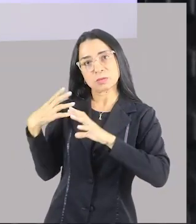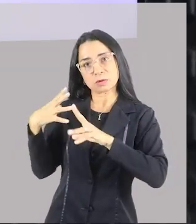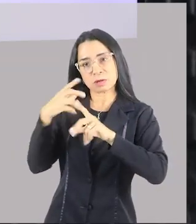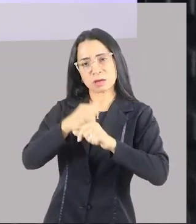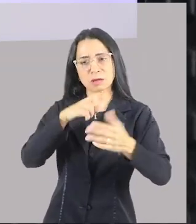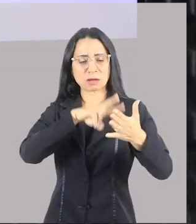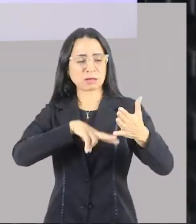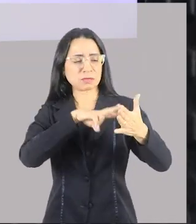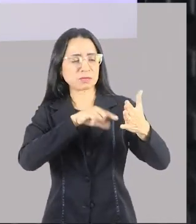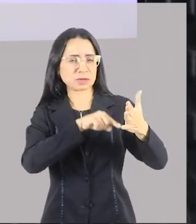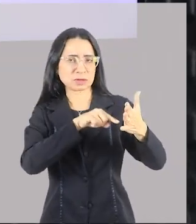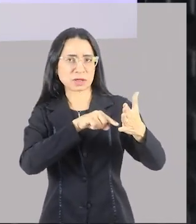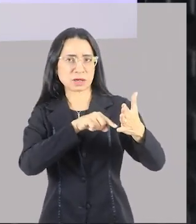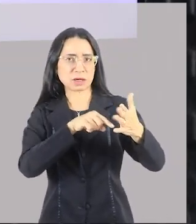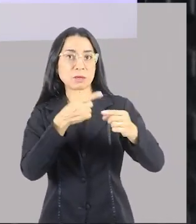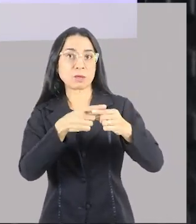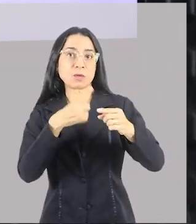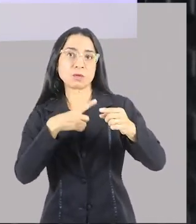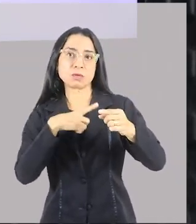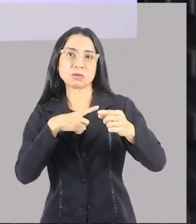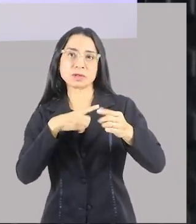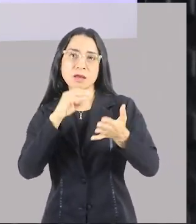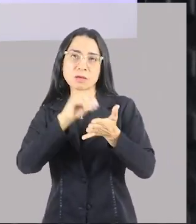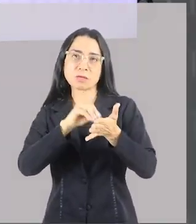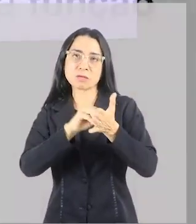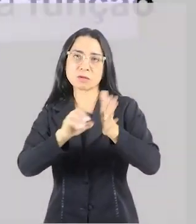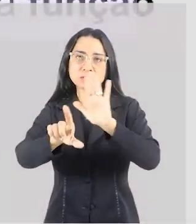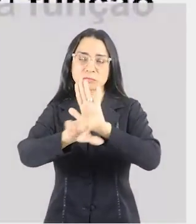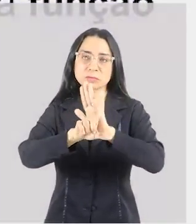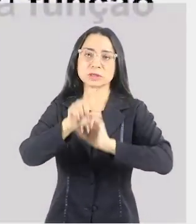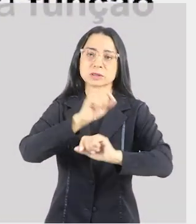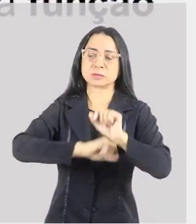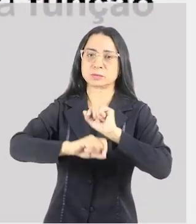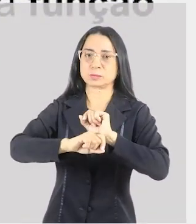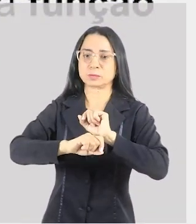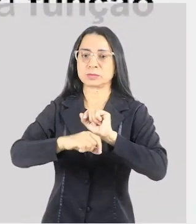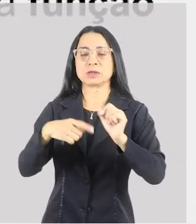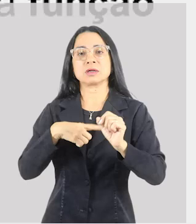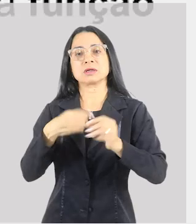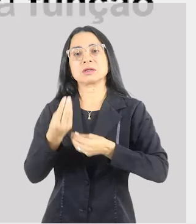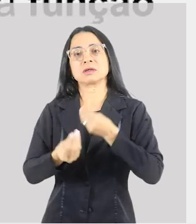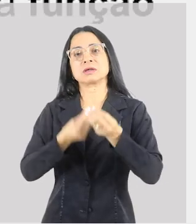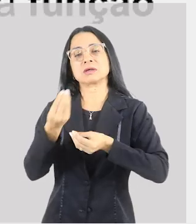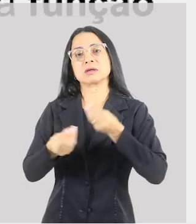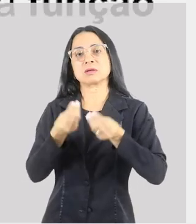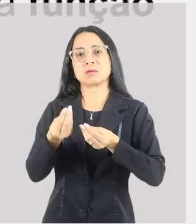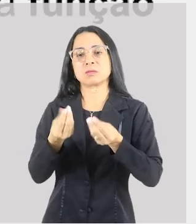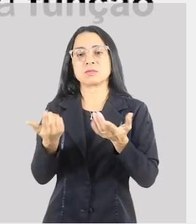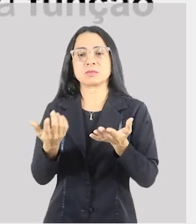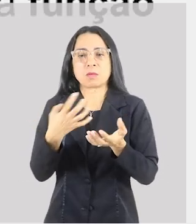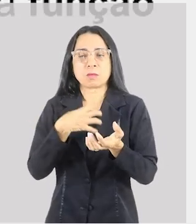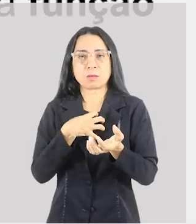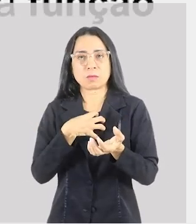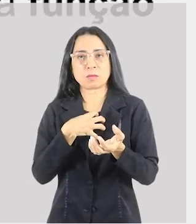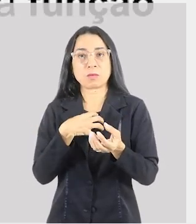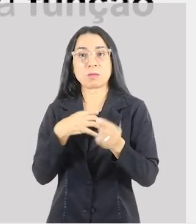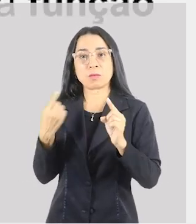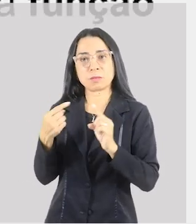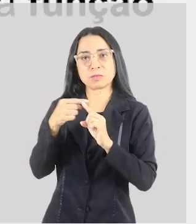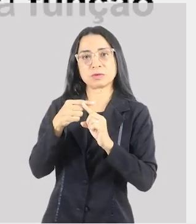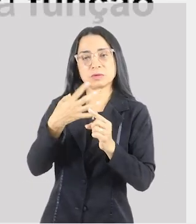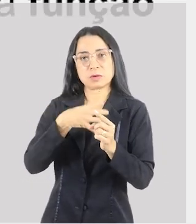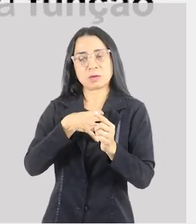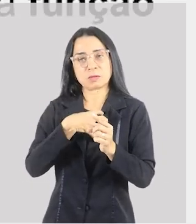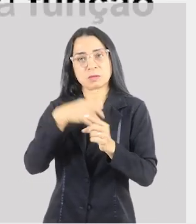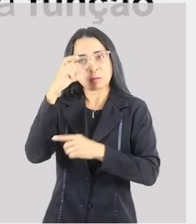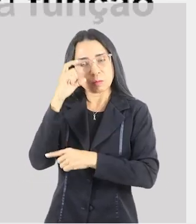administrativo no caso de ilegalidade, e que possui como função a satisfação do interesse da